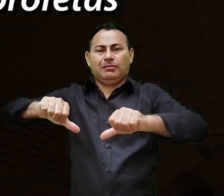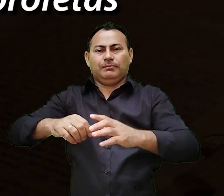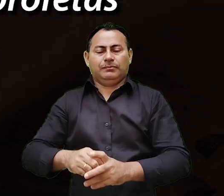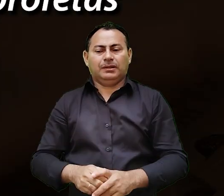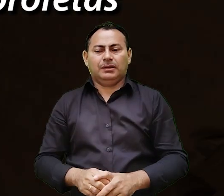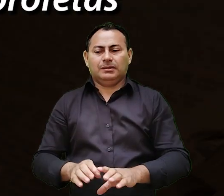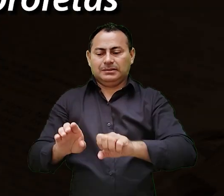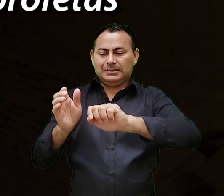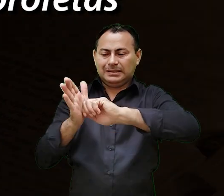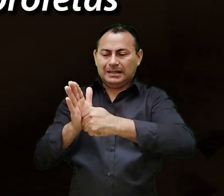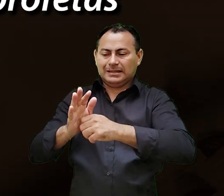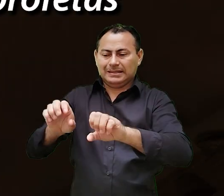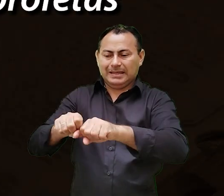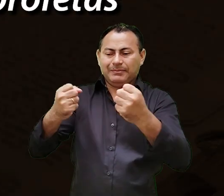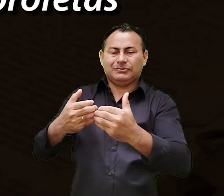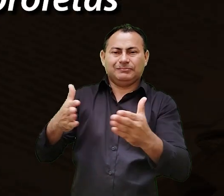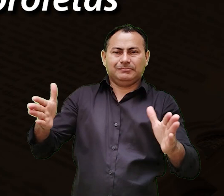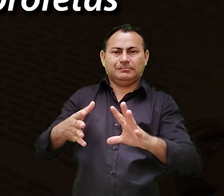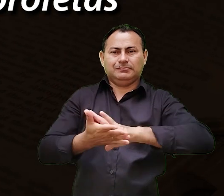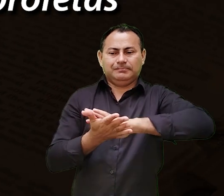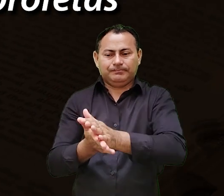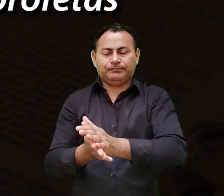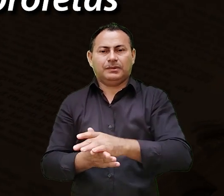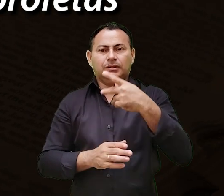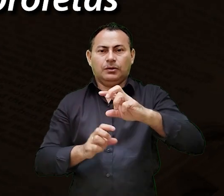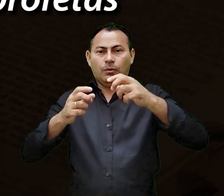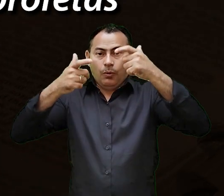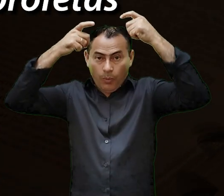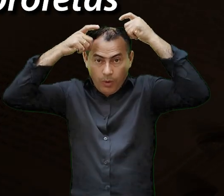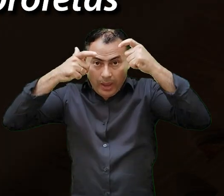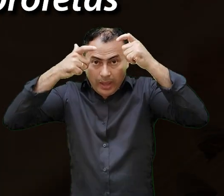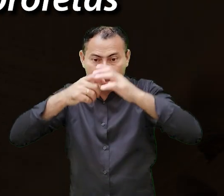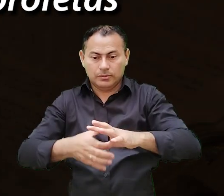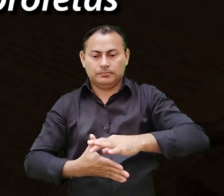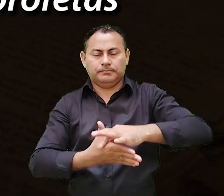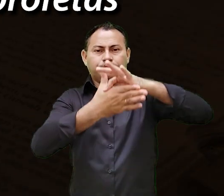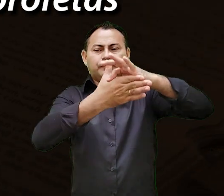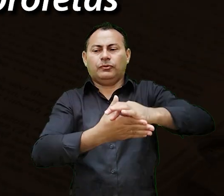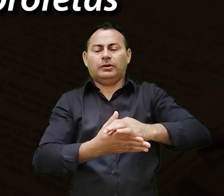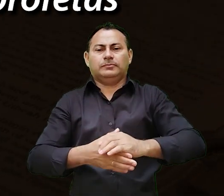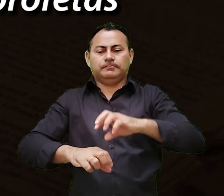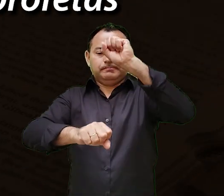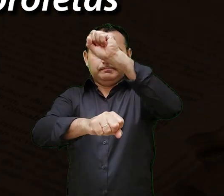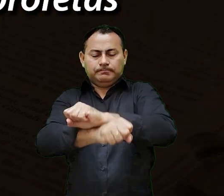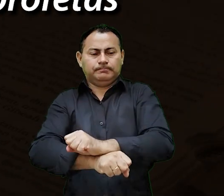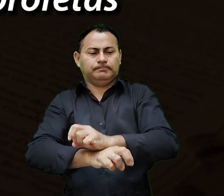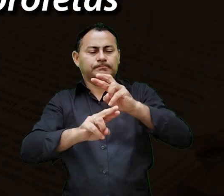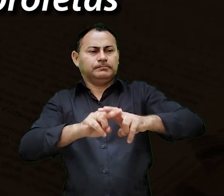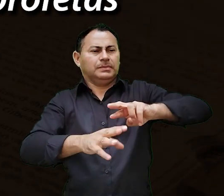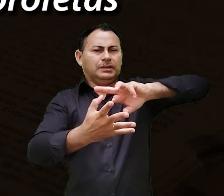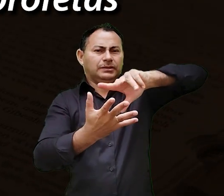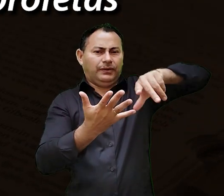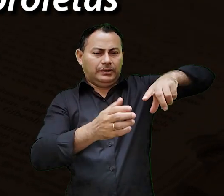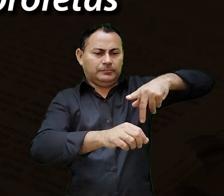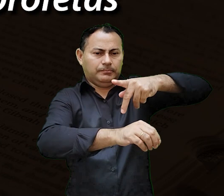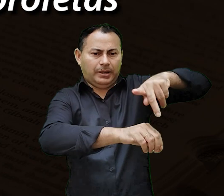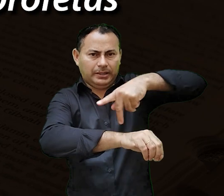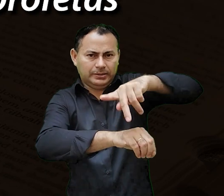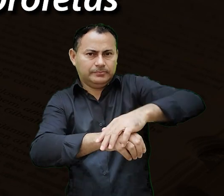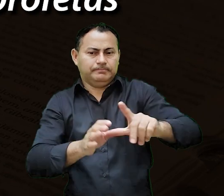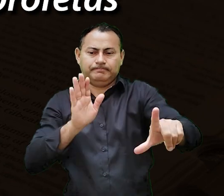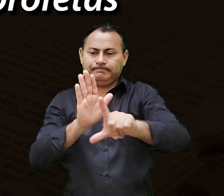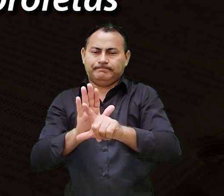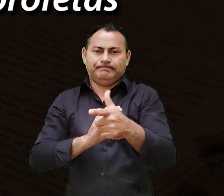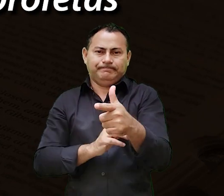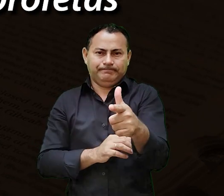terra. Suas trancas ele quebrou e destruiu. O seu rei e os seus líderes foram exilados para diferentes nações e a lei